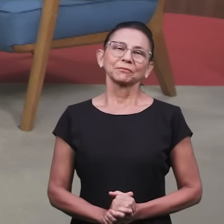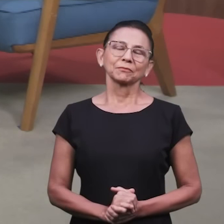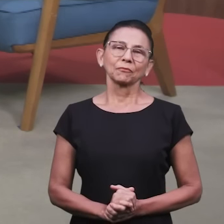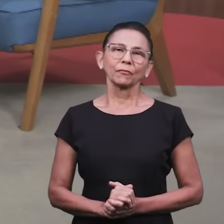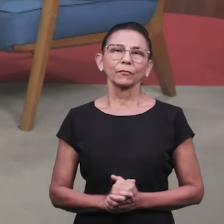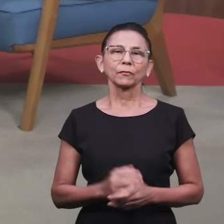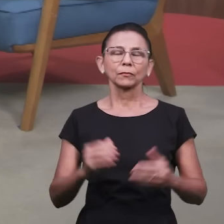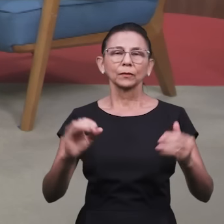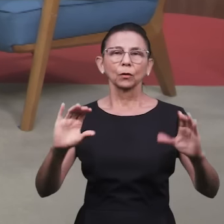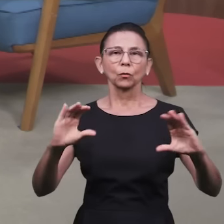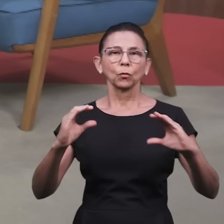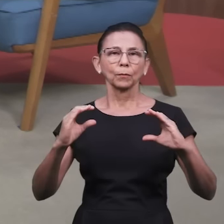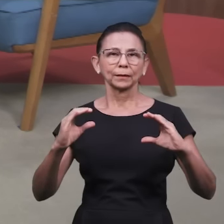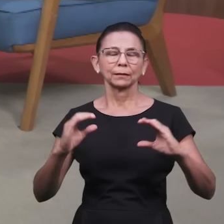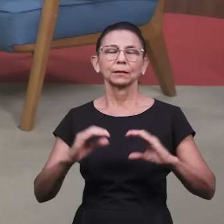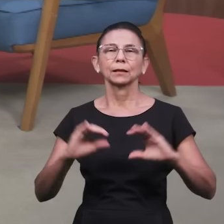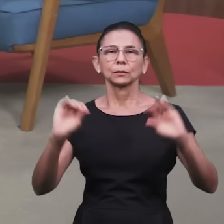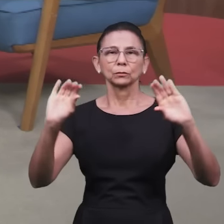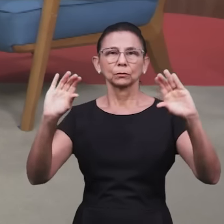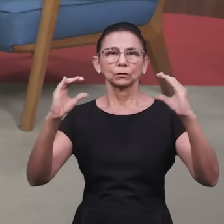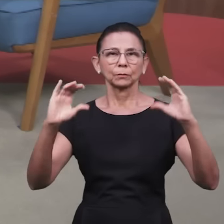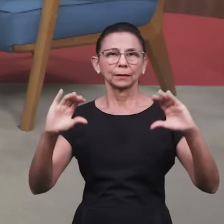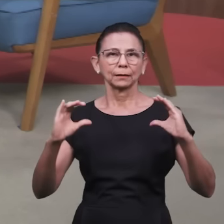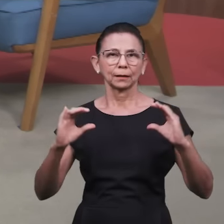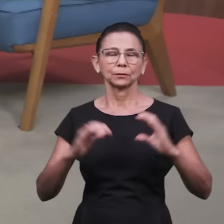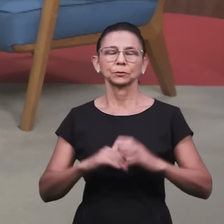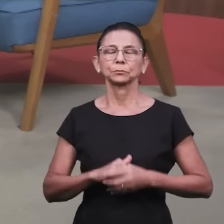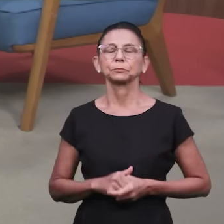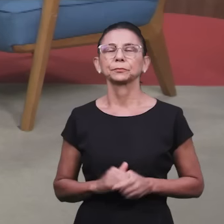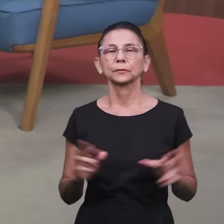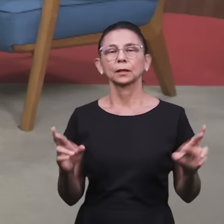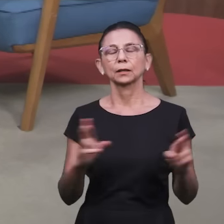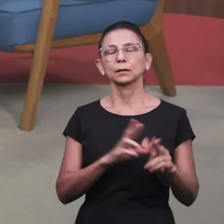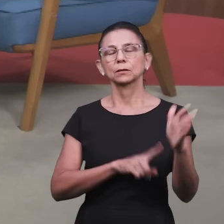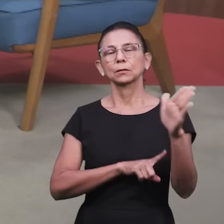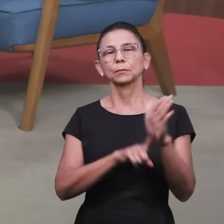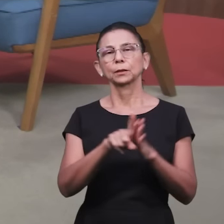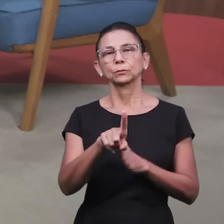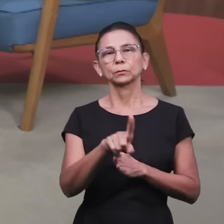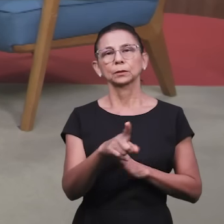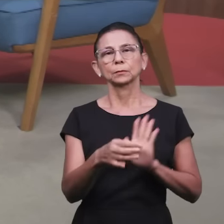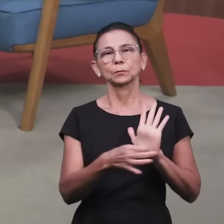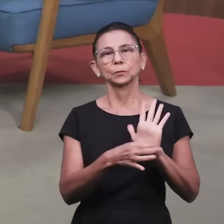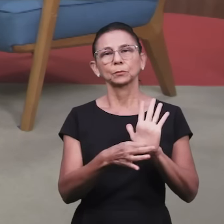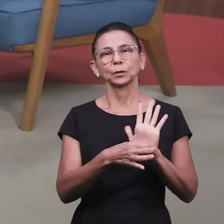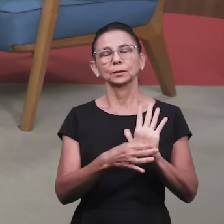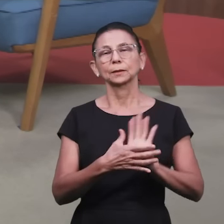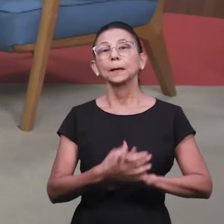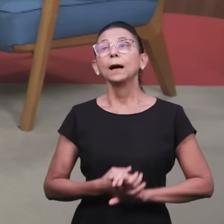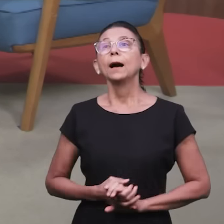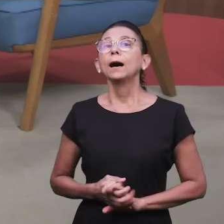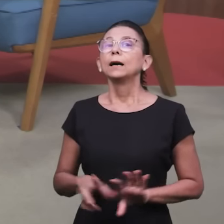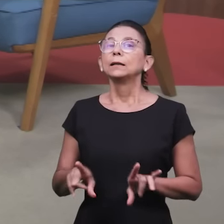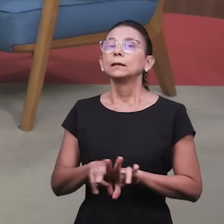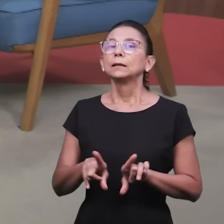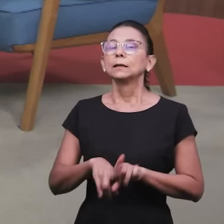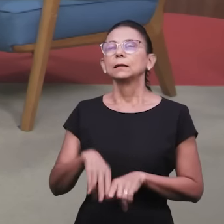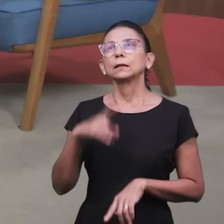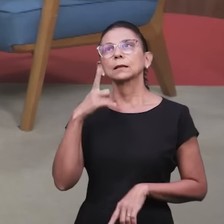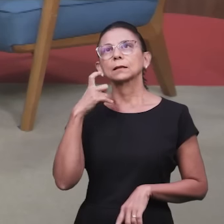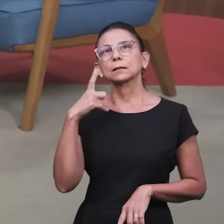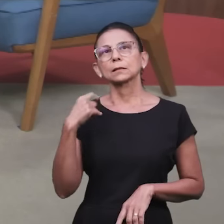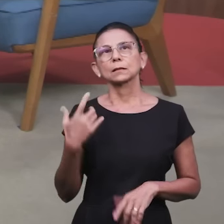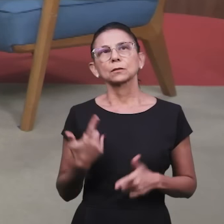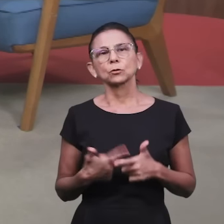fazendo um comentário, mandando uma mensagem acerca da pergunta que está sendo proposta para você. Isso é muito interessante